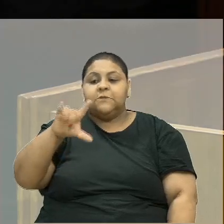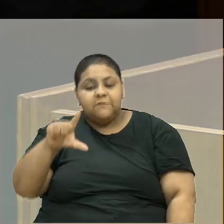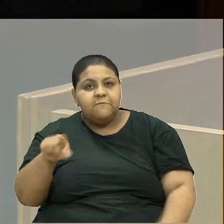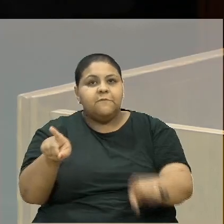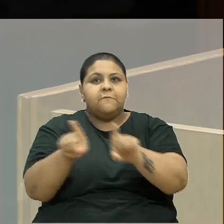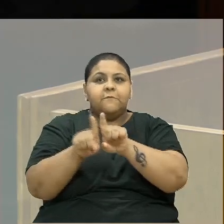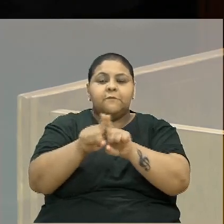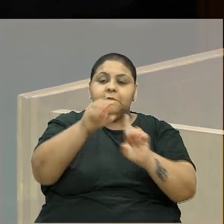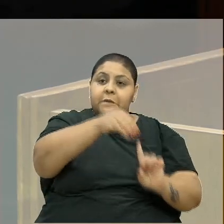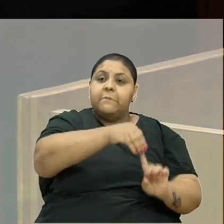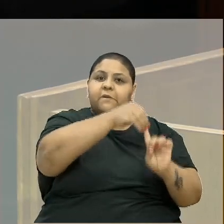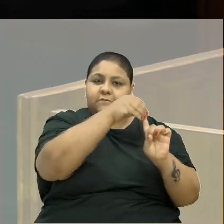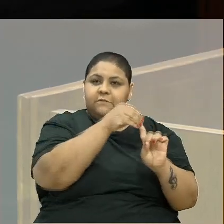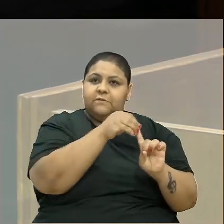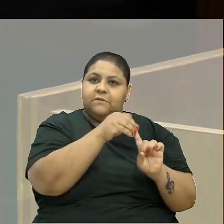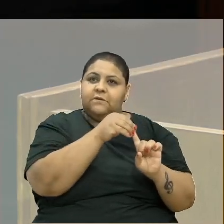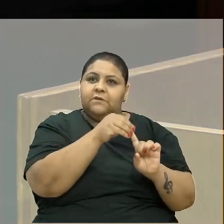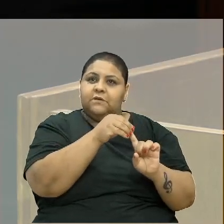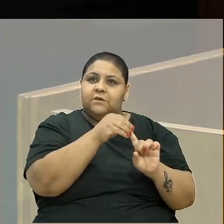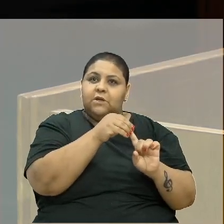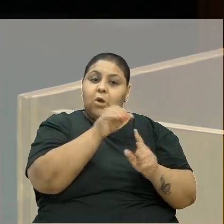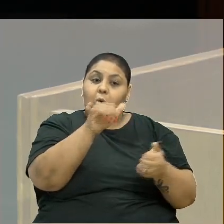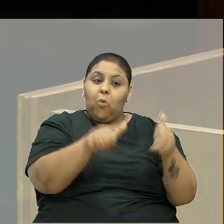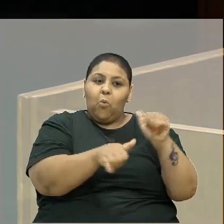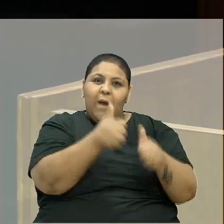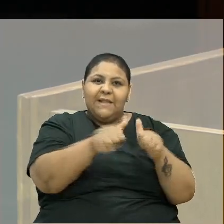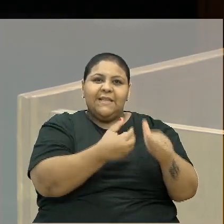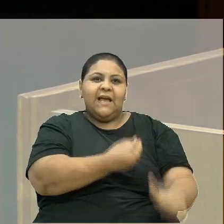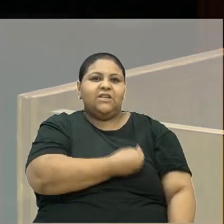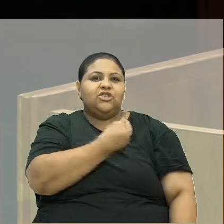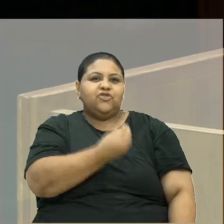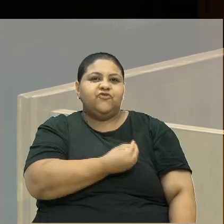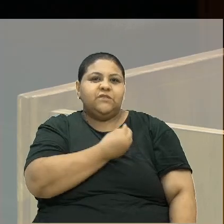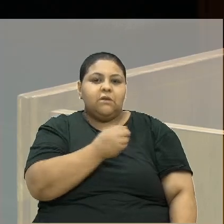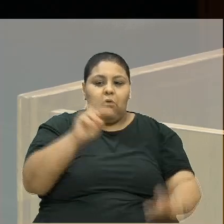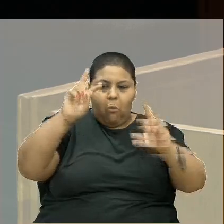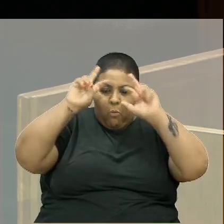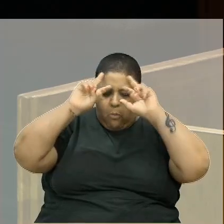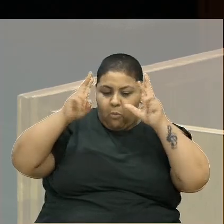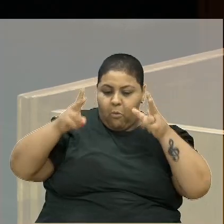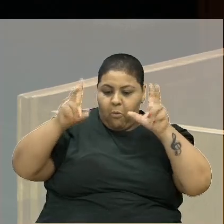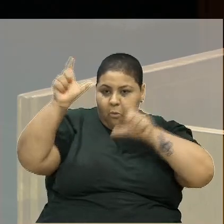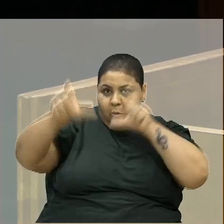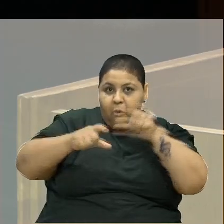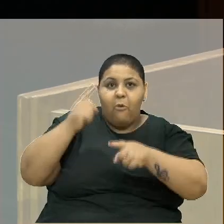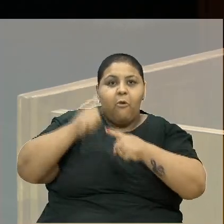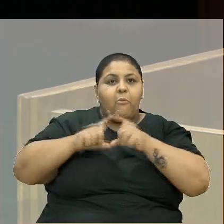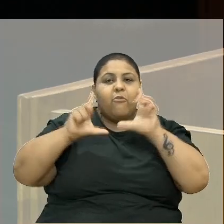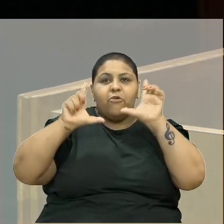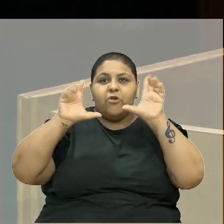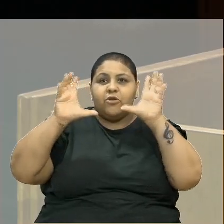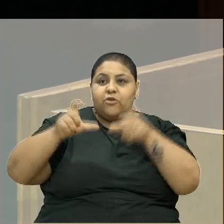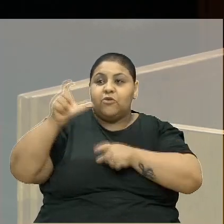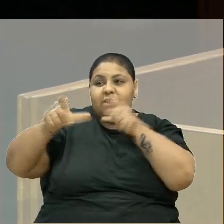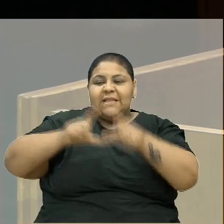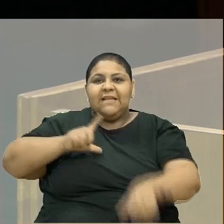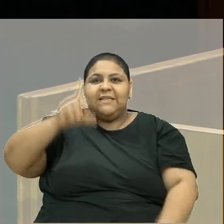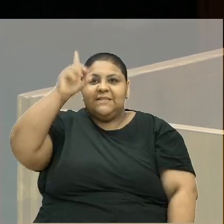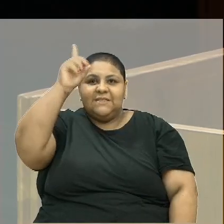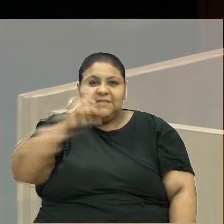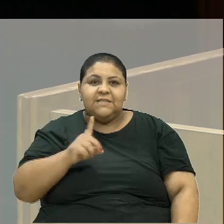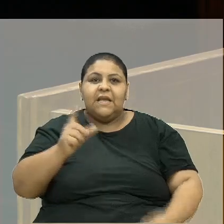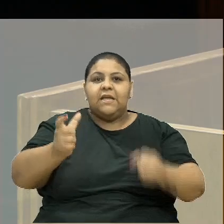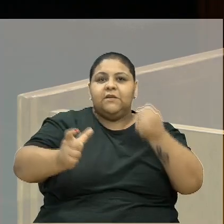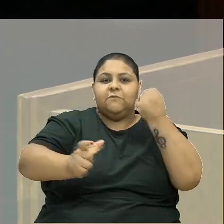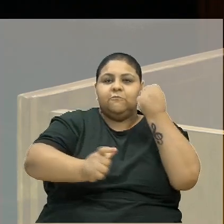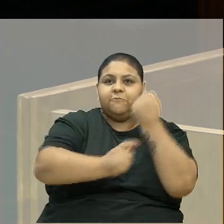e, principalmente, dignidade, humanidade, porque todas as pessoas têm direito à